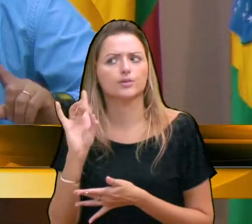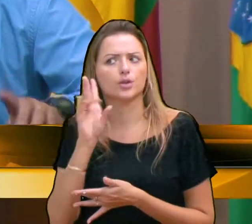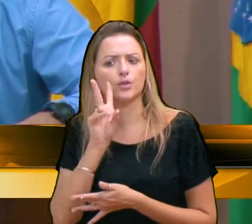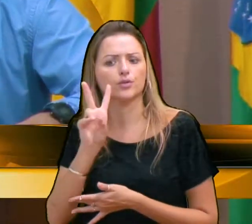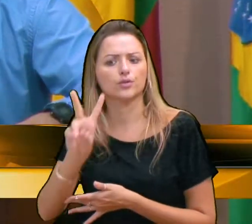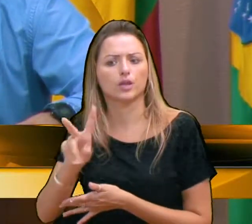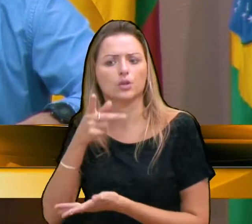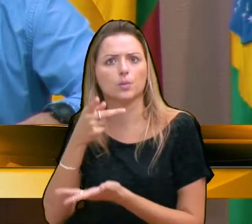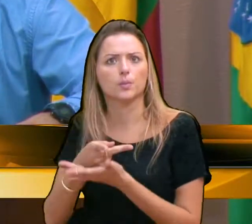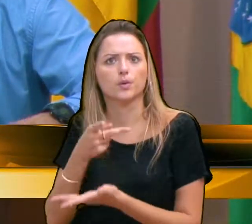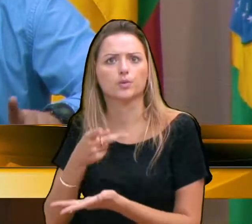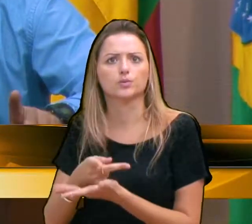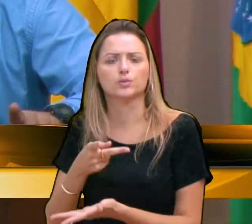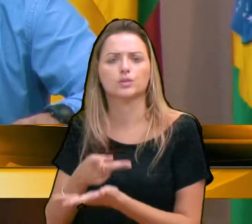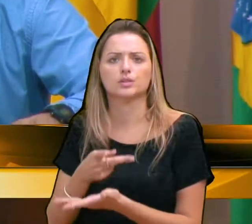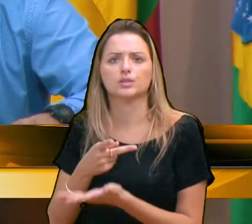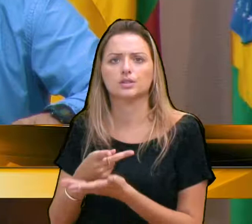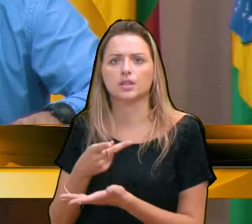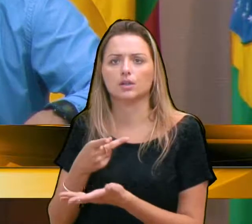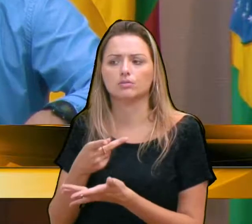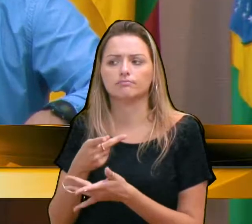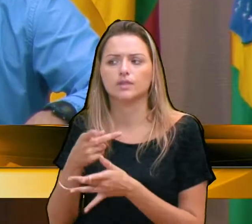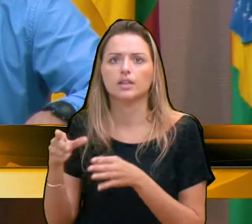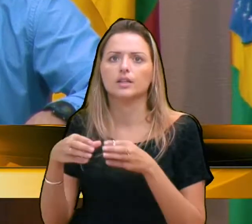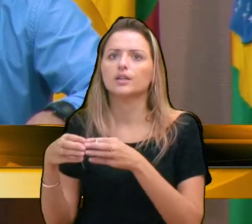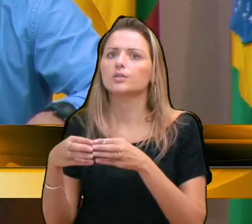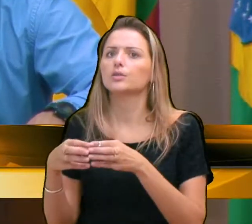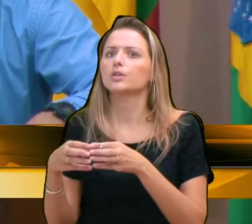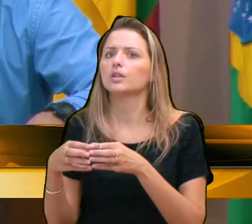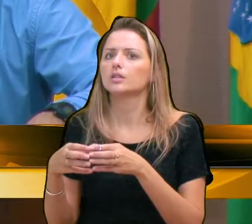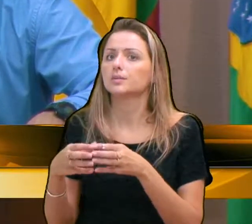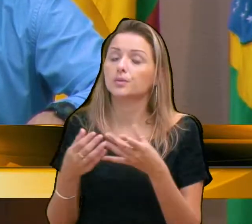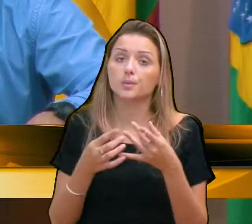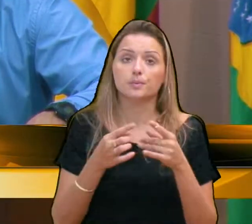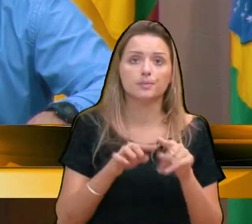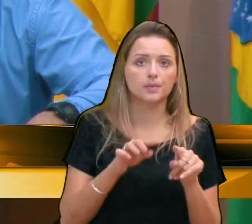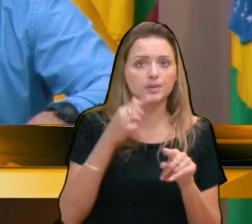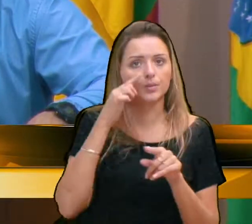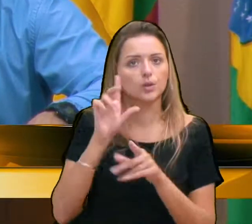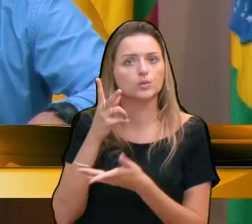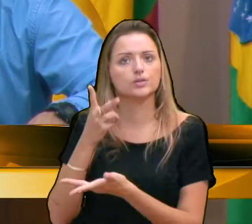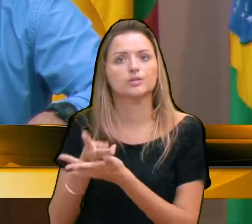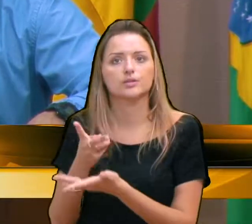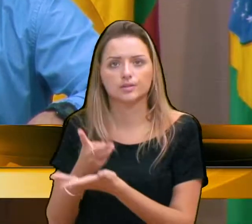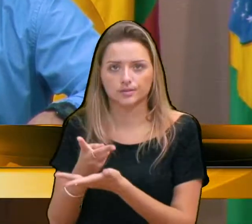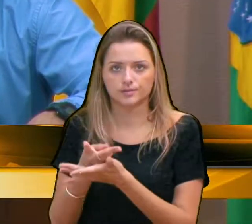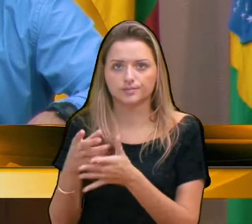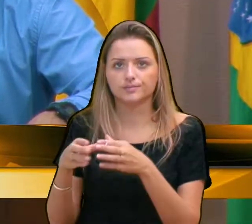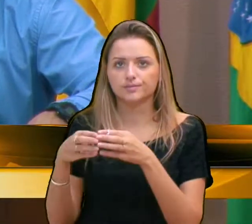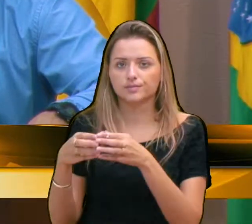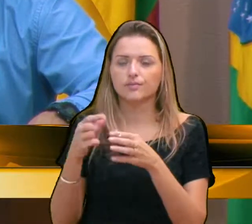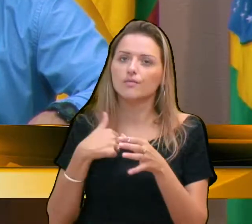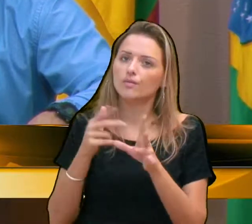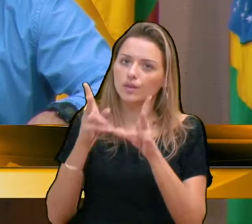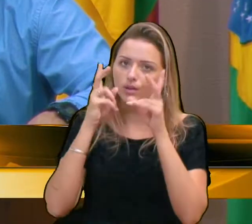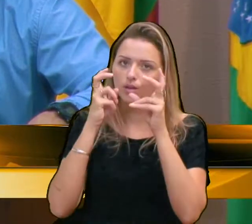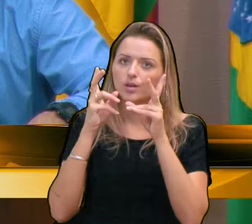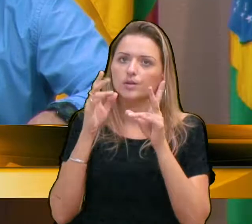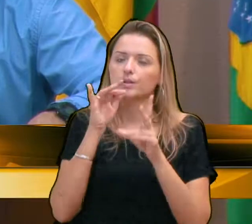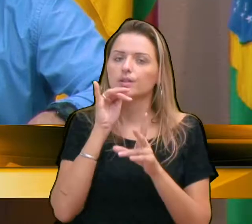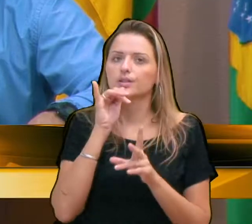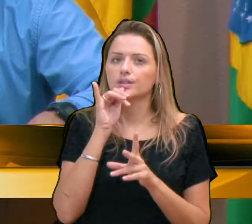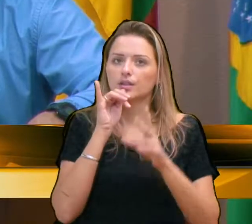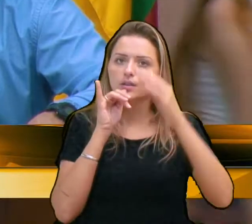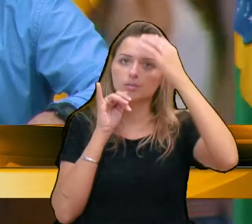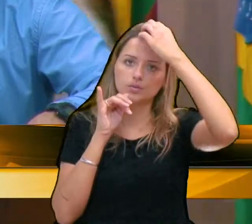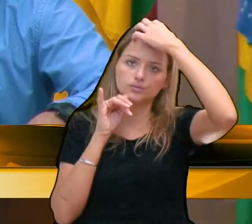e turismo. A produção e turismo. Mas para chegar à produção, eu vejo lá, por exemplo, a situação que eu